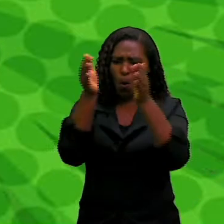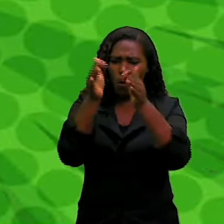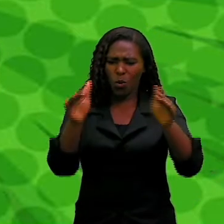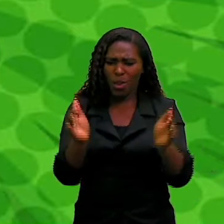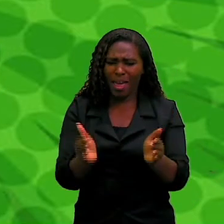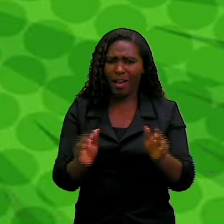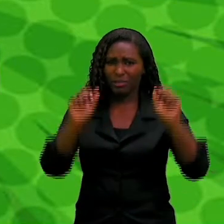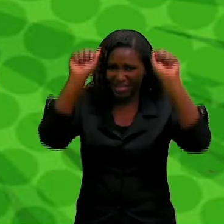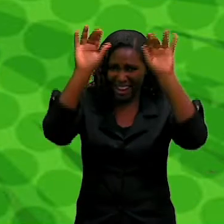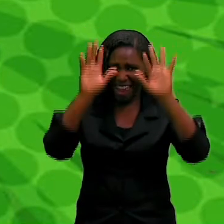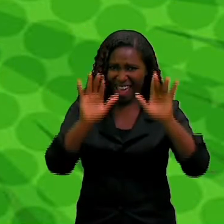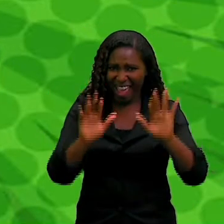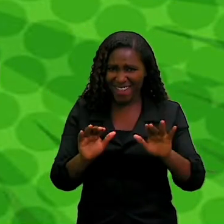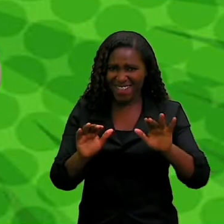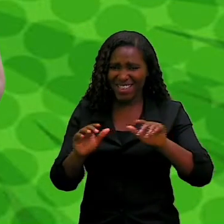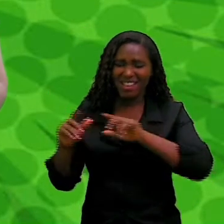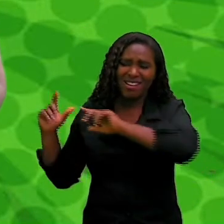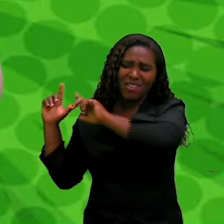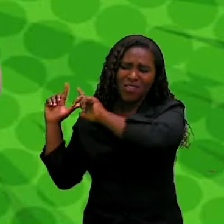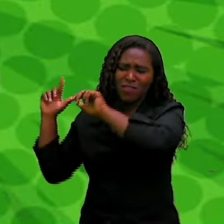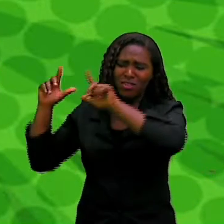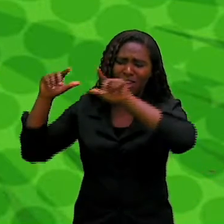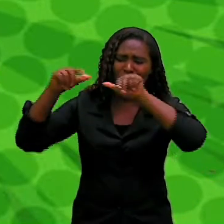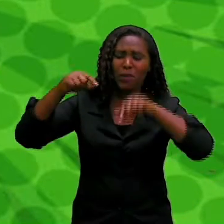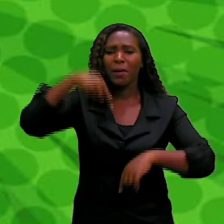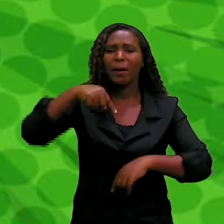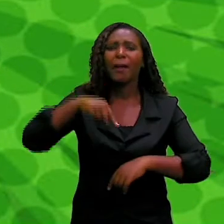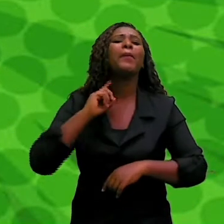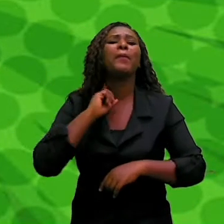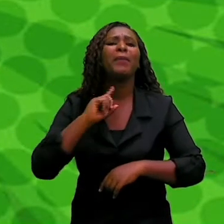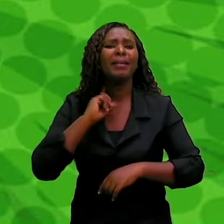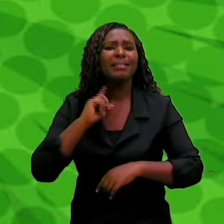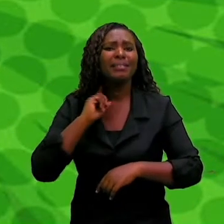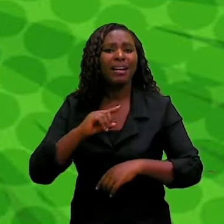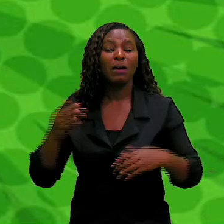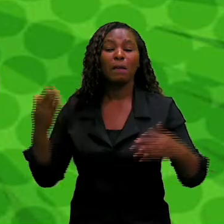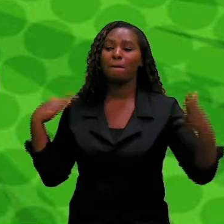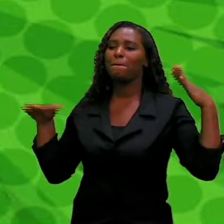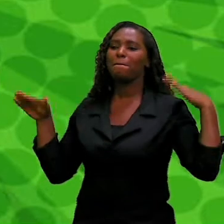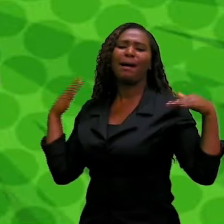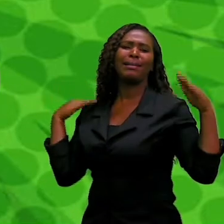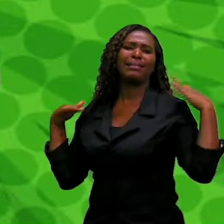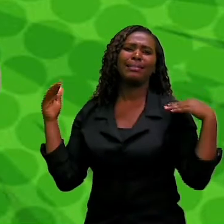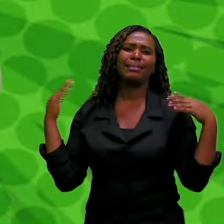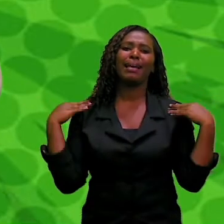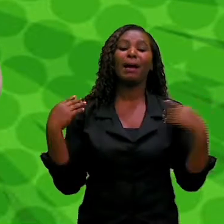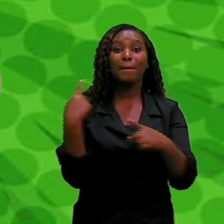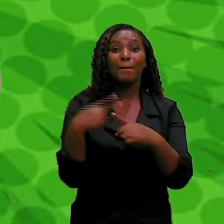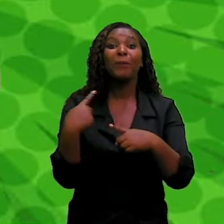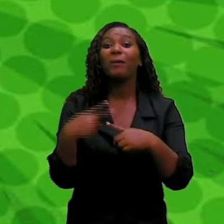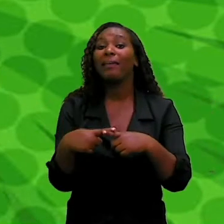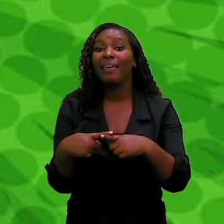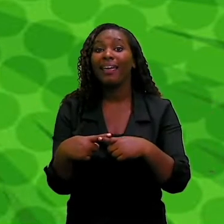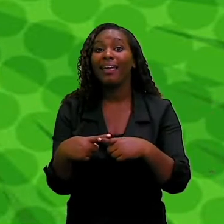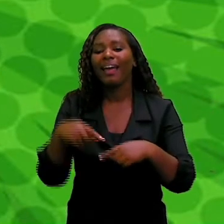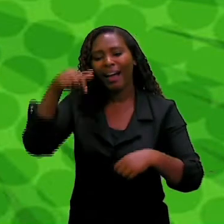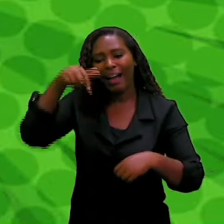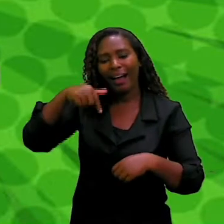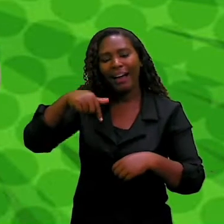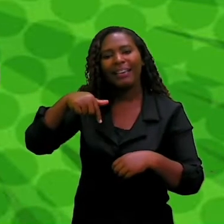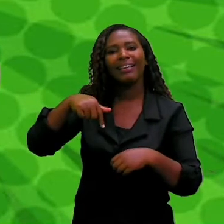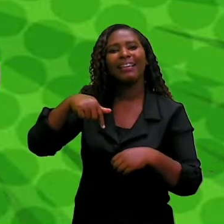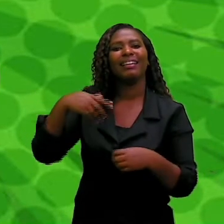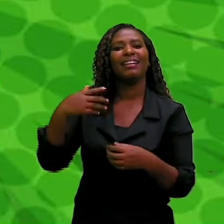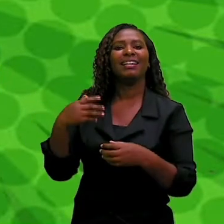em Minas. Pode me indicar um bom hotel? Fez tanto frio por aqui nesses últimos meses, né, pessoal? Que até